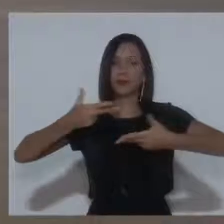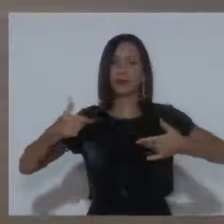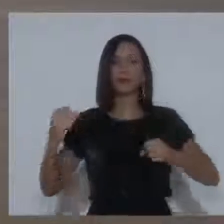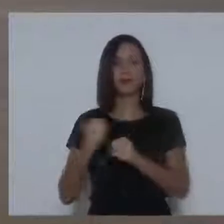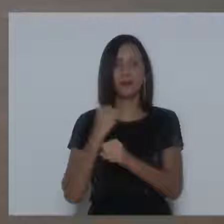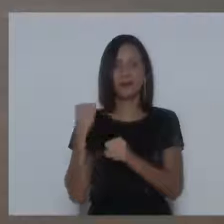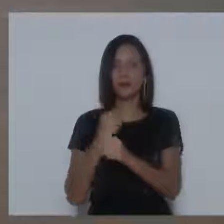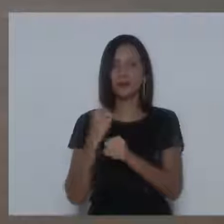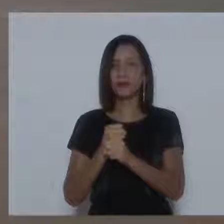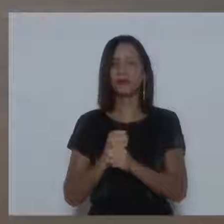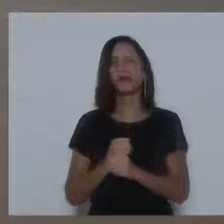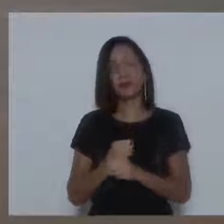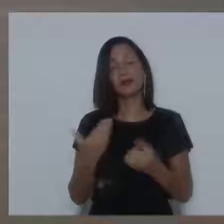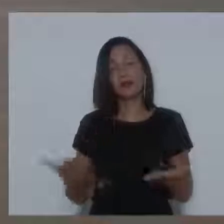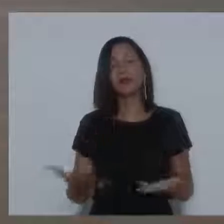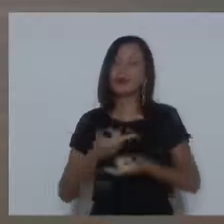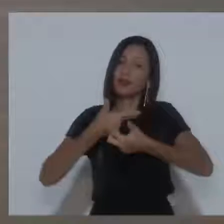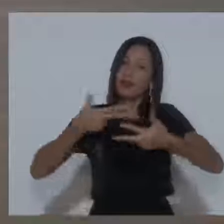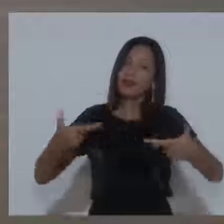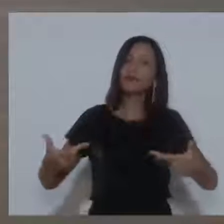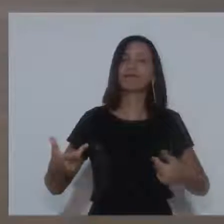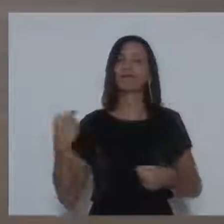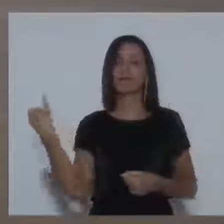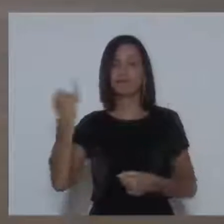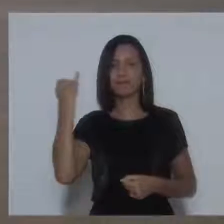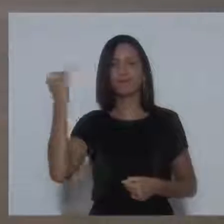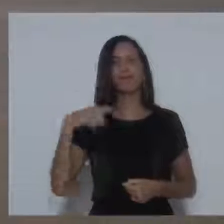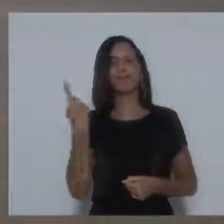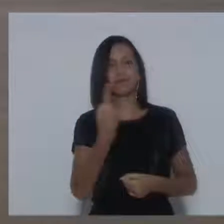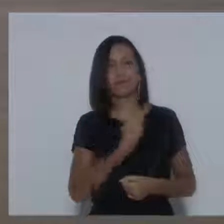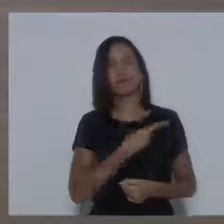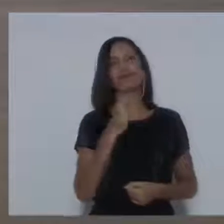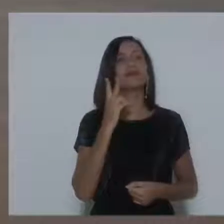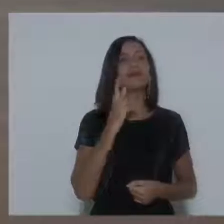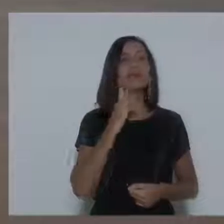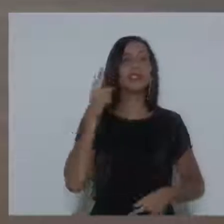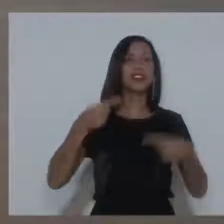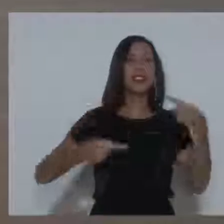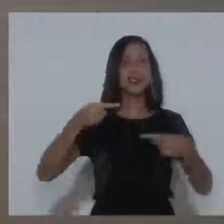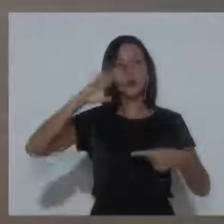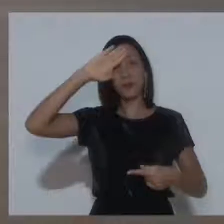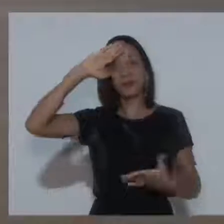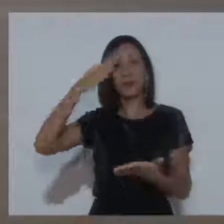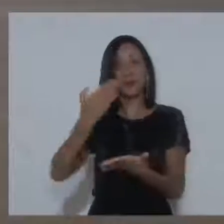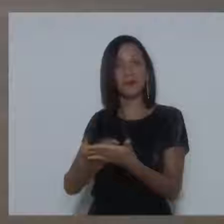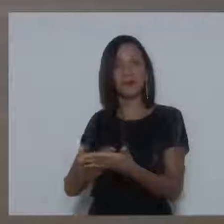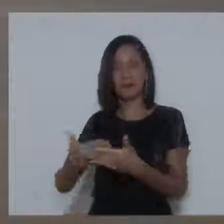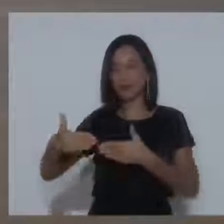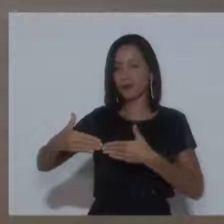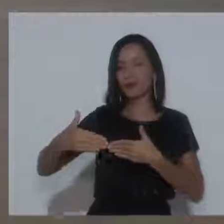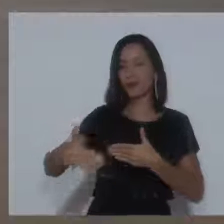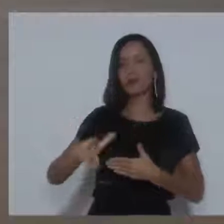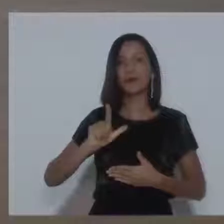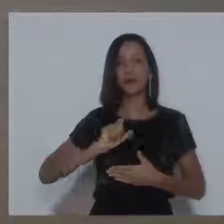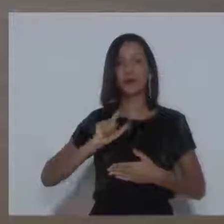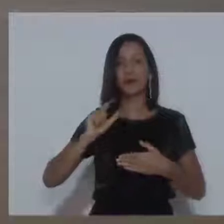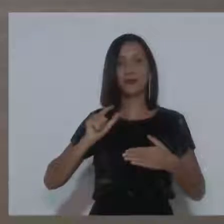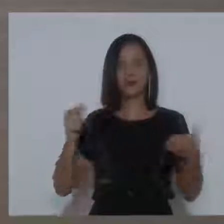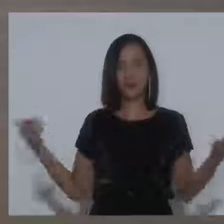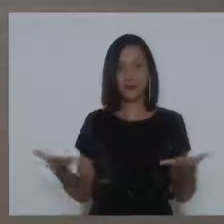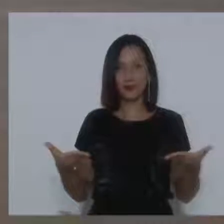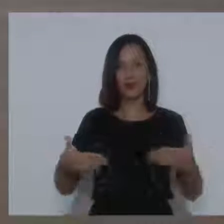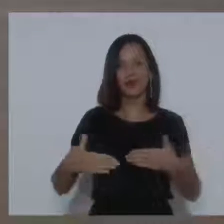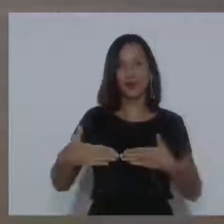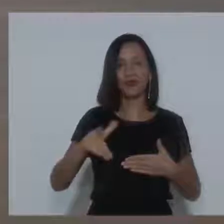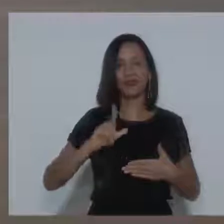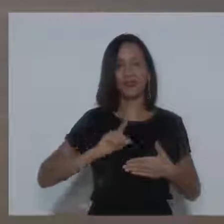Então, são algo, acho que, importante para o nosso município, são discussões que eu creio que esse ano teremos que ter aqui nessa casa, teremos